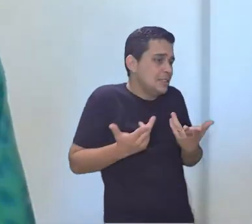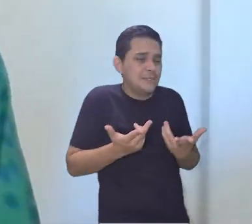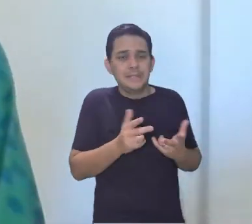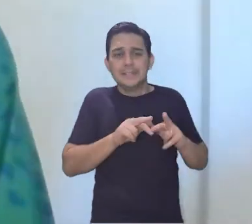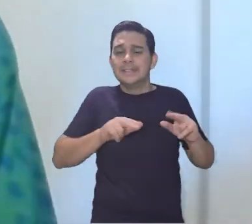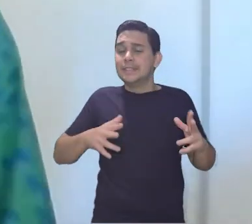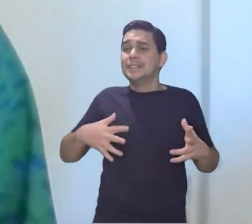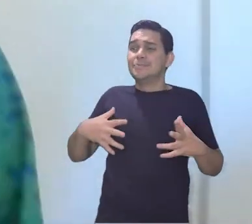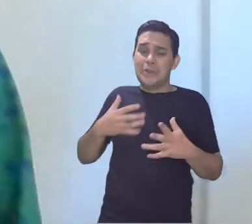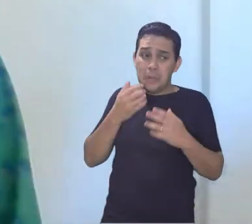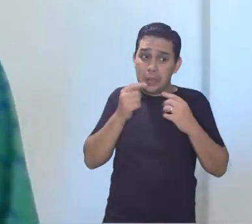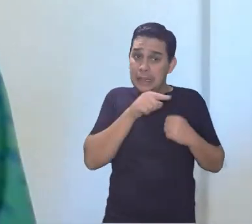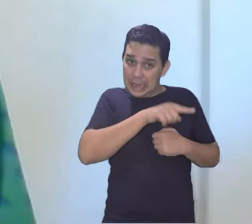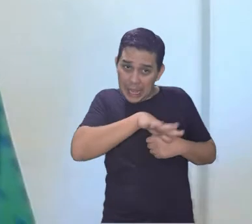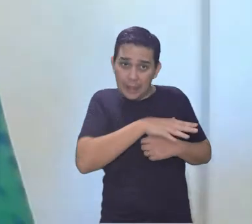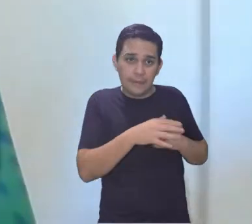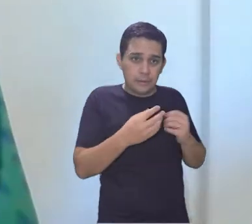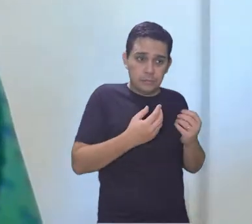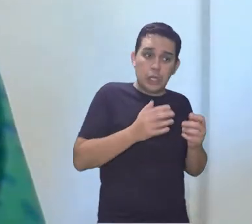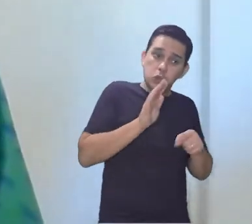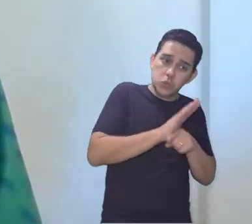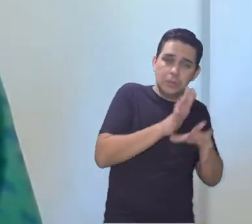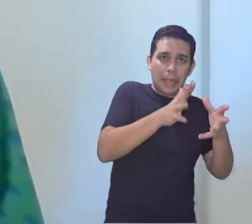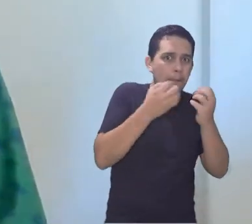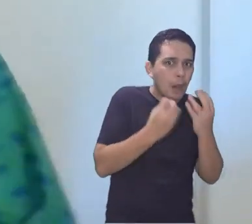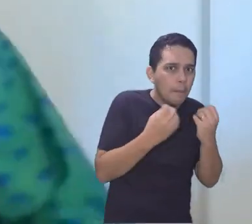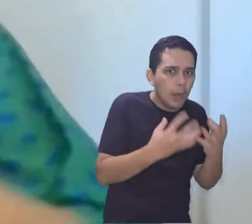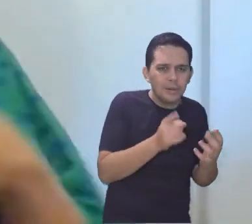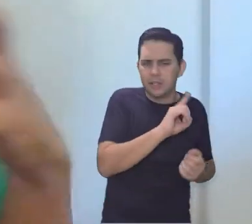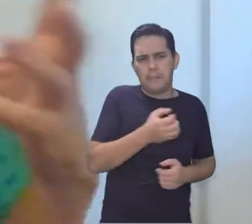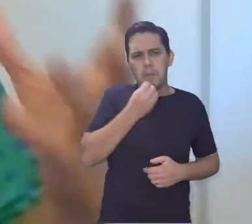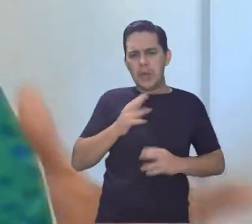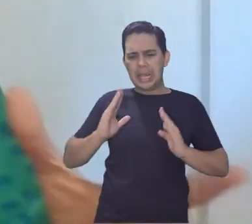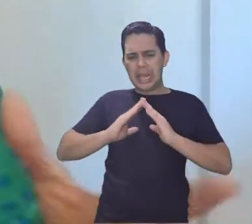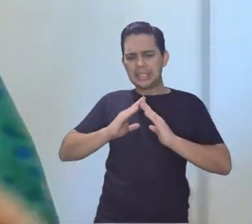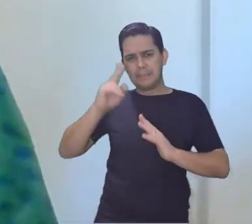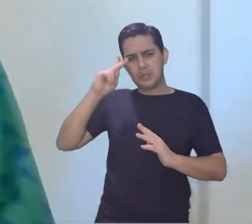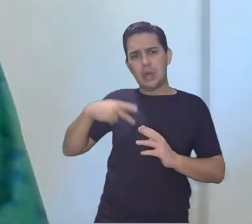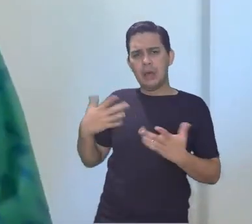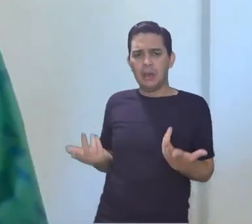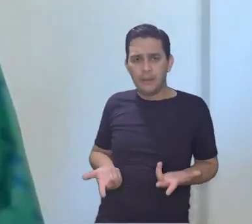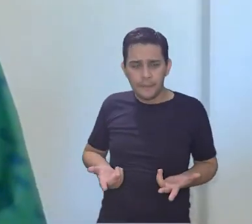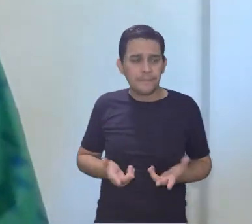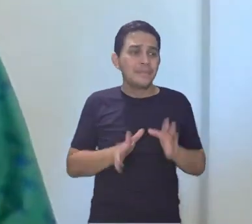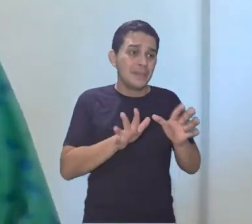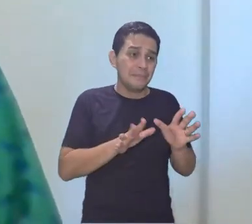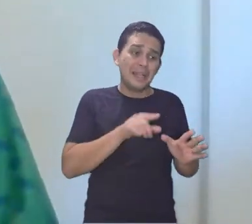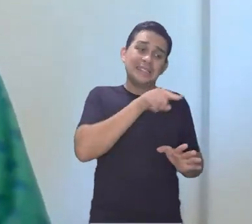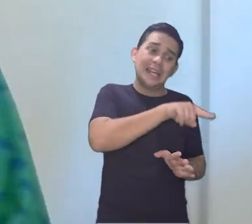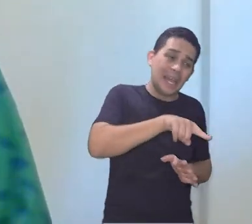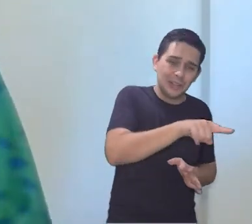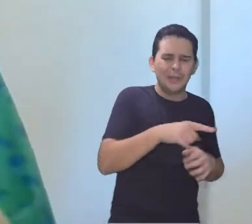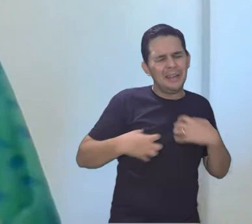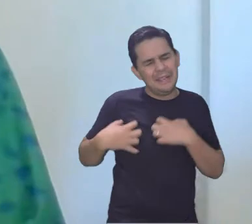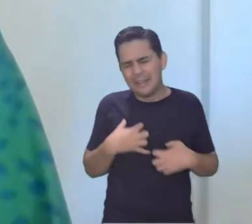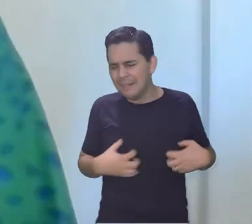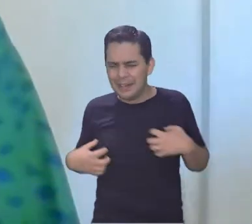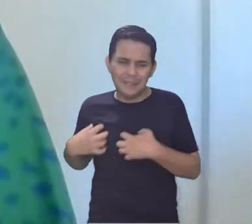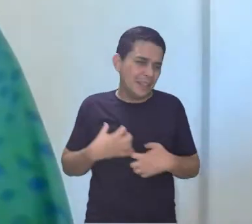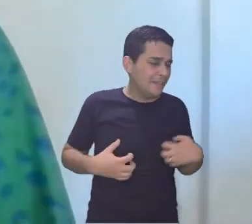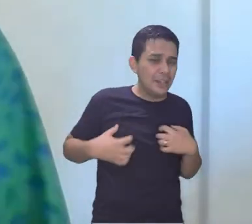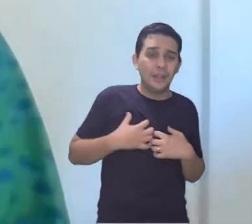garante a dignidade das pessoas. E dentro daquela situação toda, o medo de não